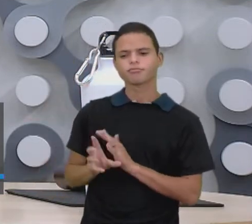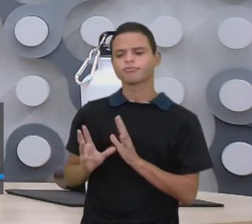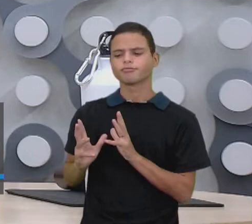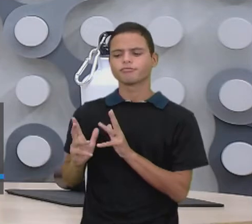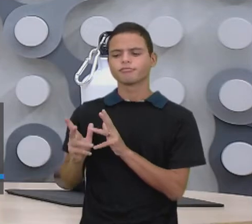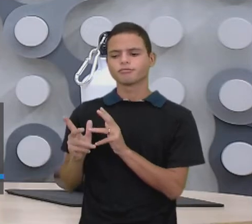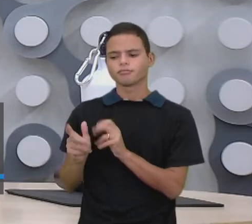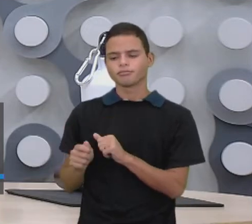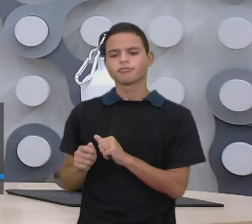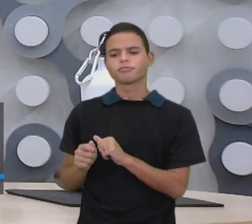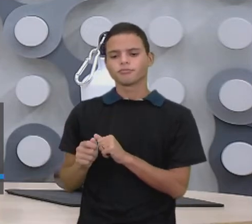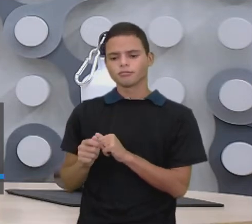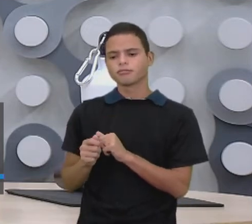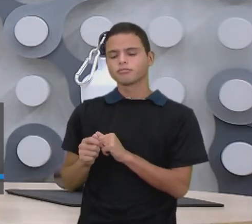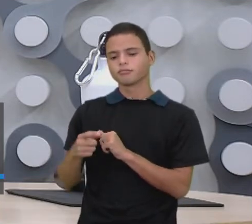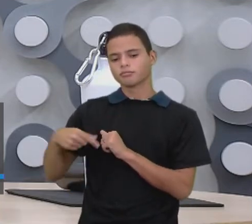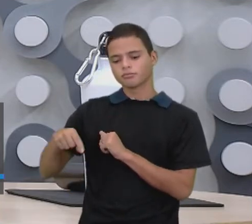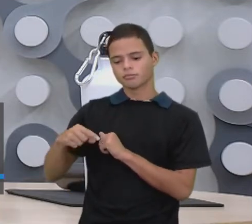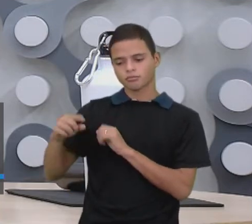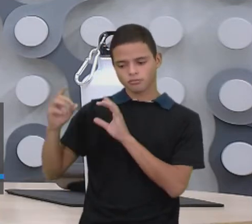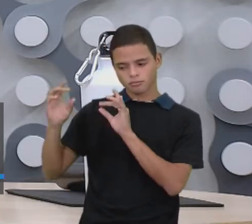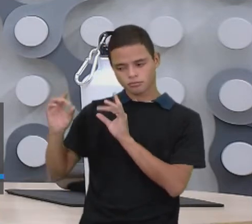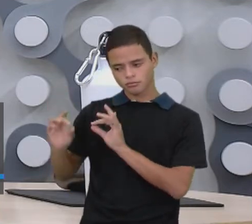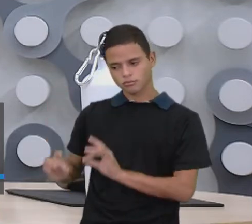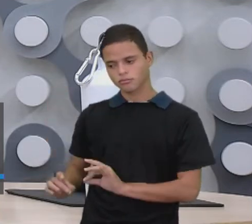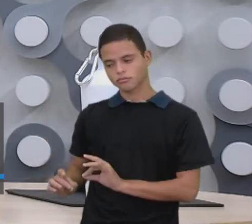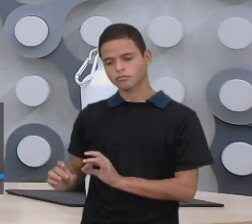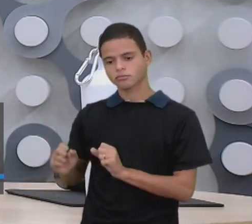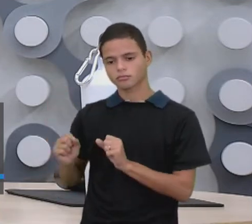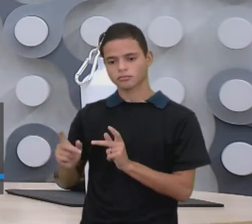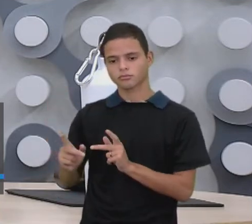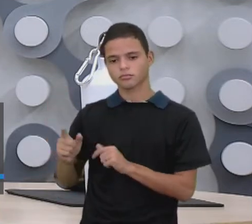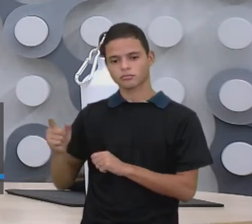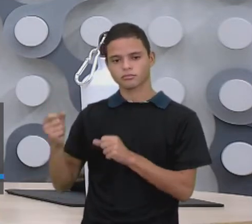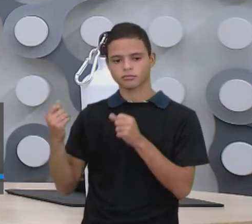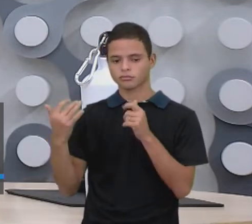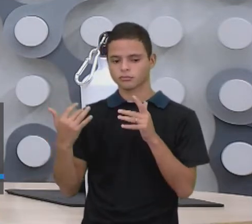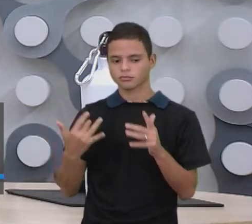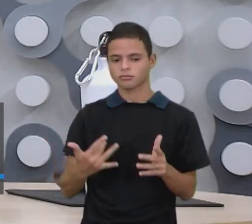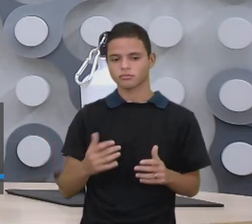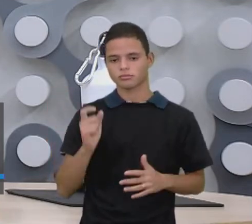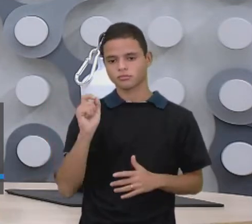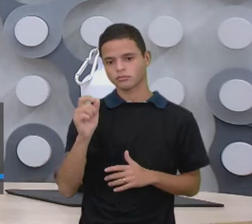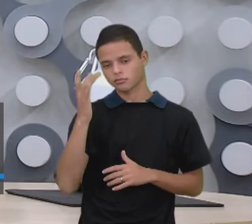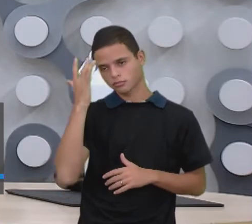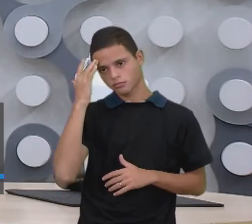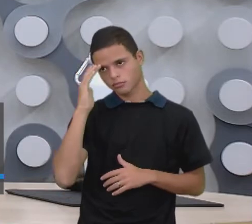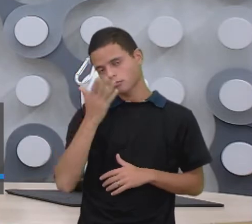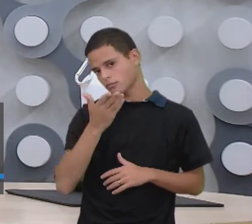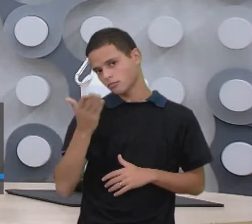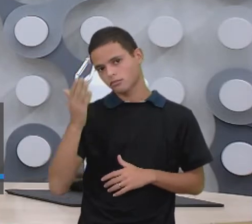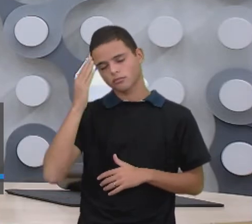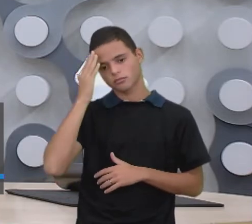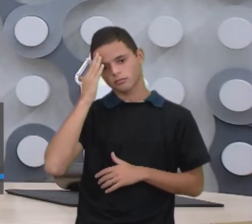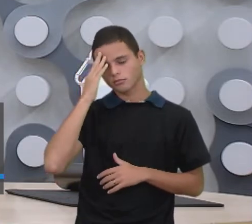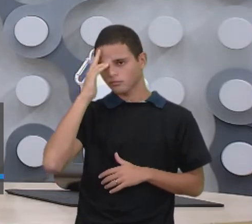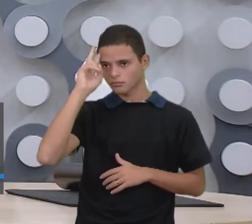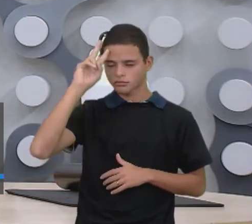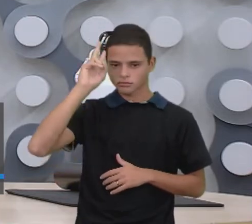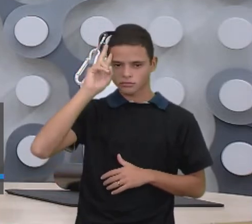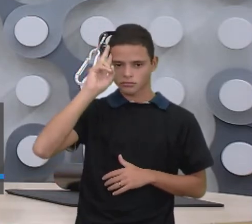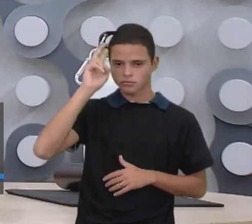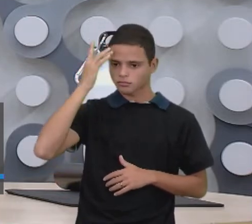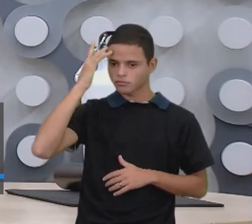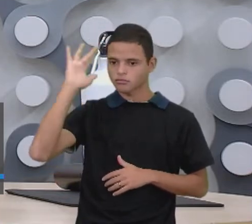lá para os nossos especialistas, né? E eles falaram o seguinte, né? Não sei se vocês se lembram, né?